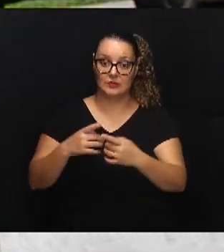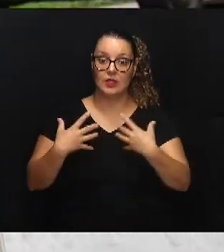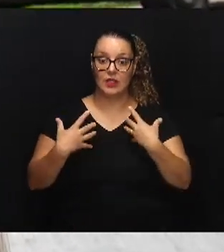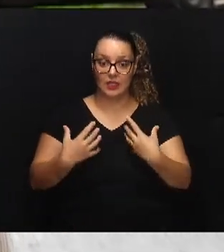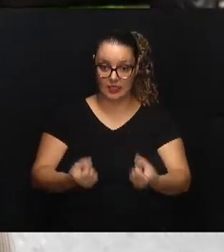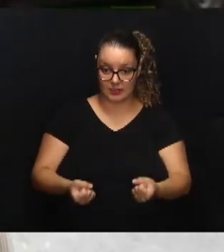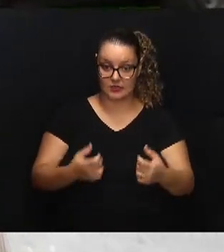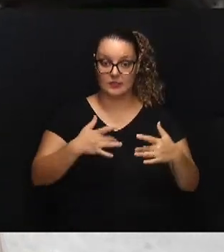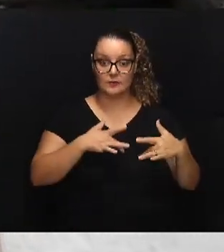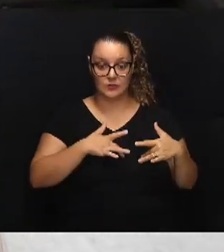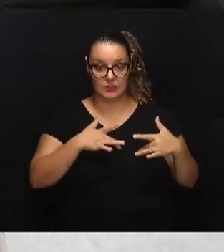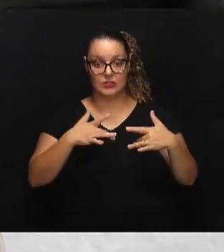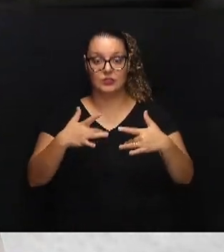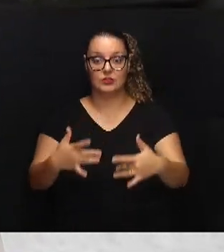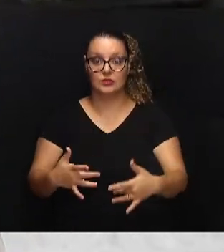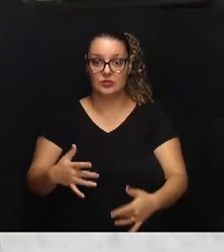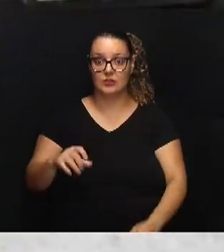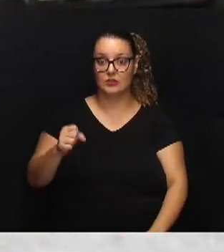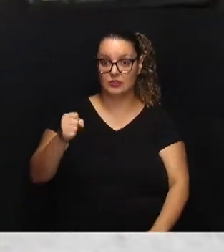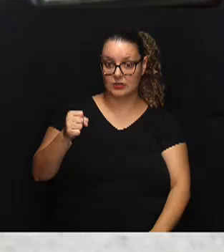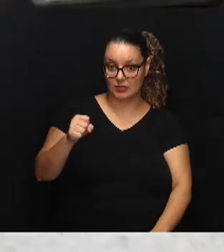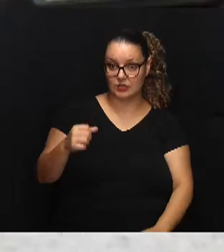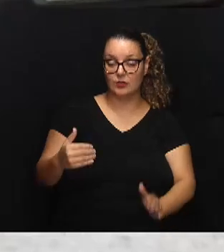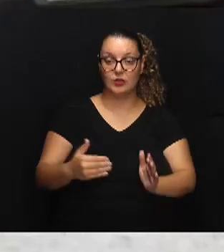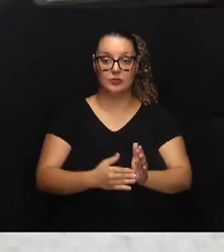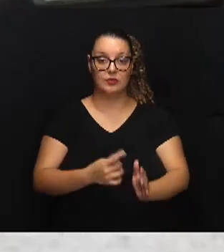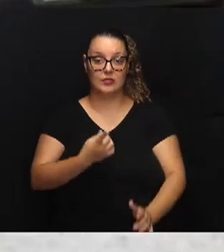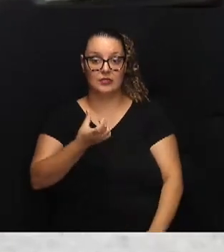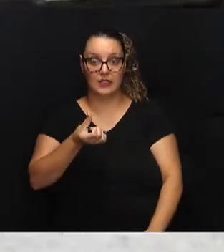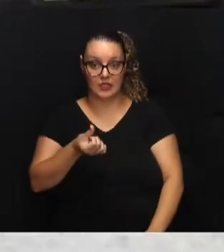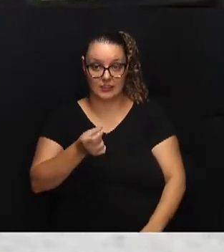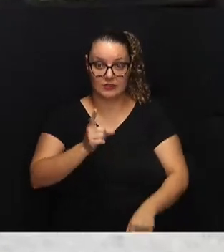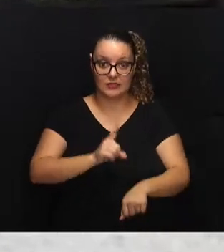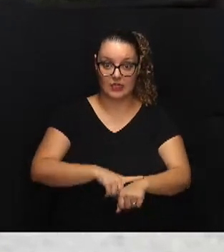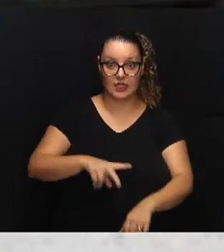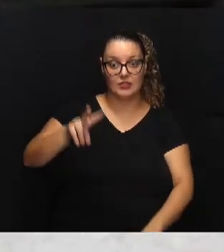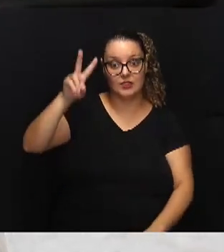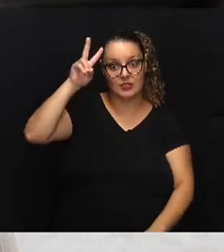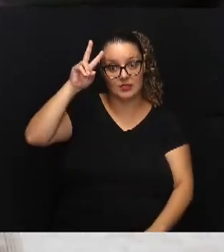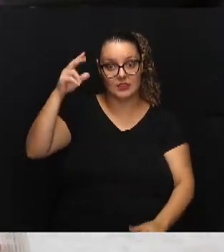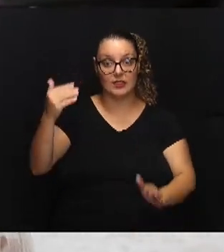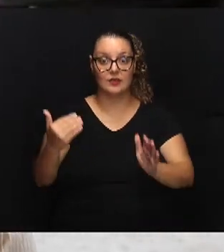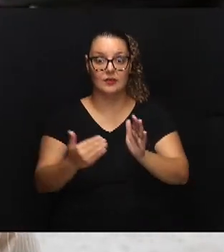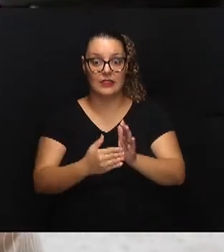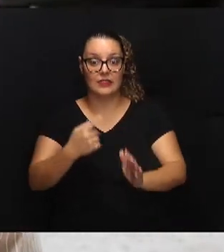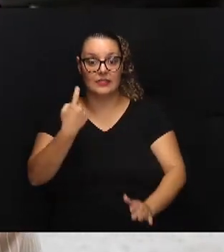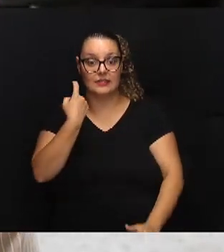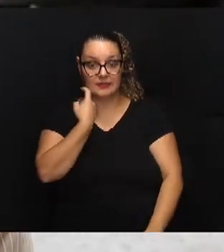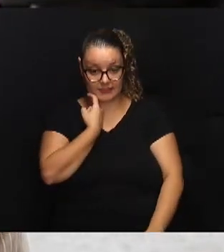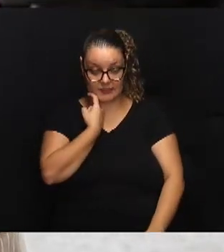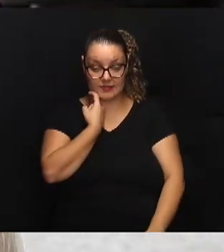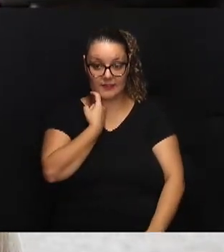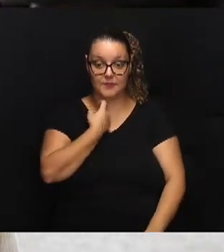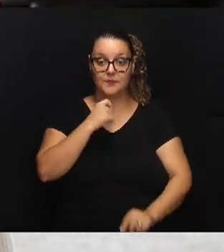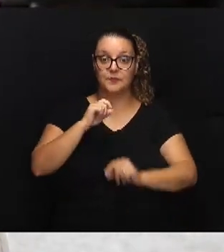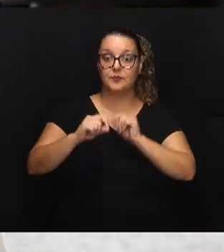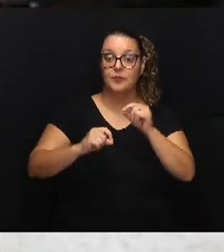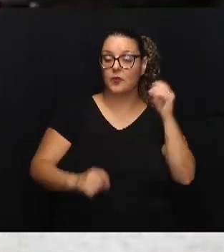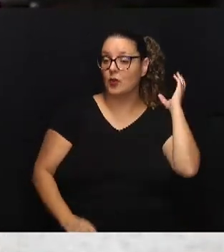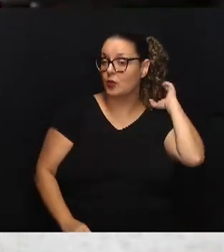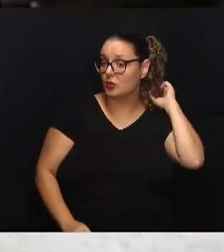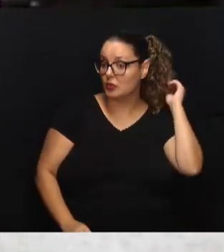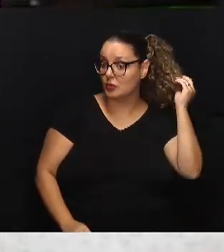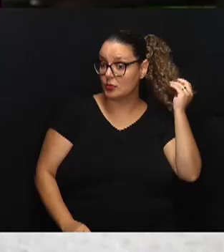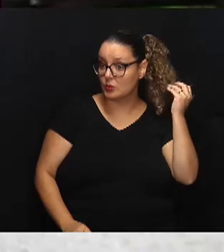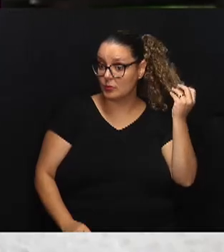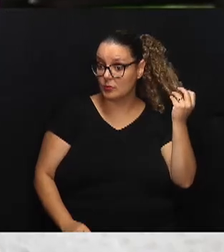recebemos as doações das 8 às 16 horas, de segunda a sexta-feira. O que o cabelo